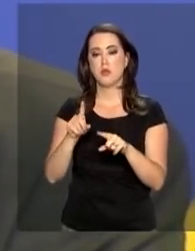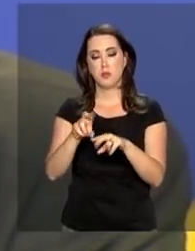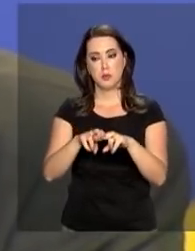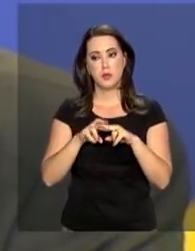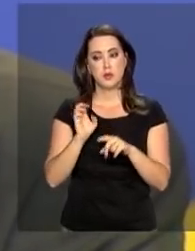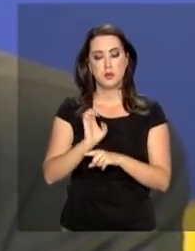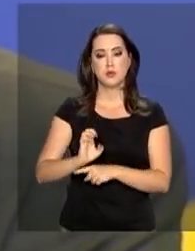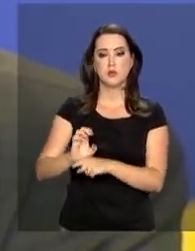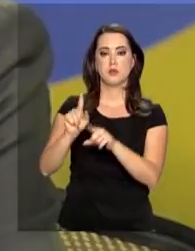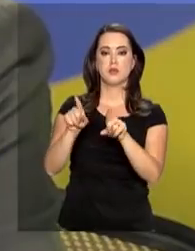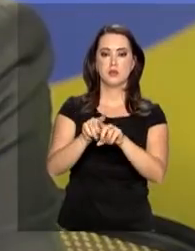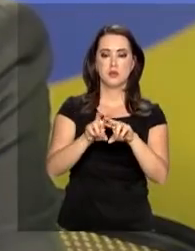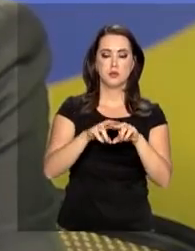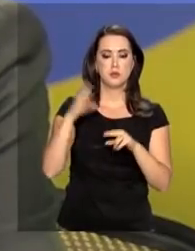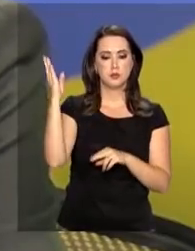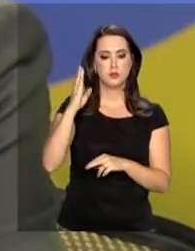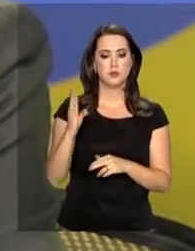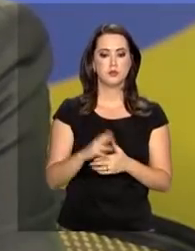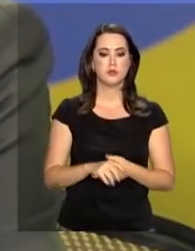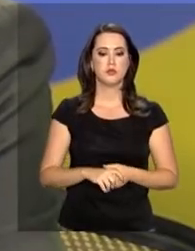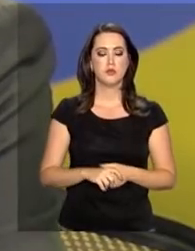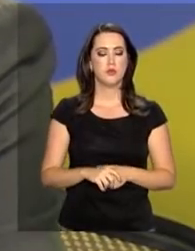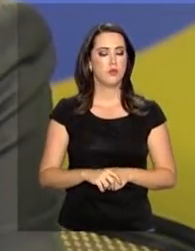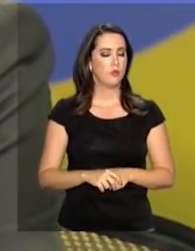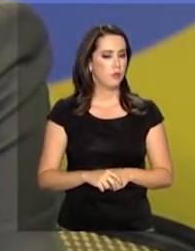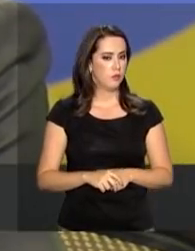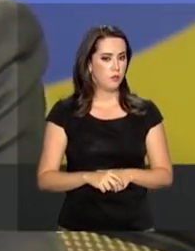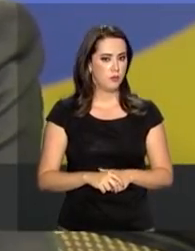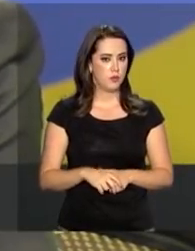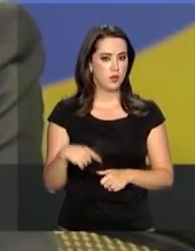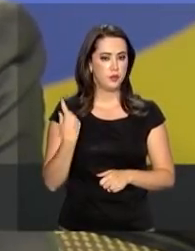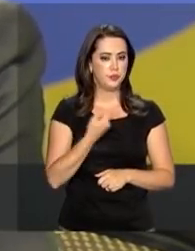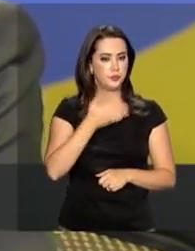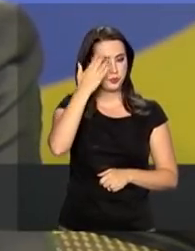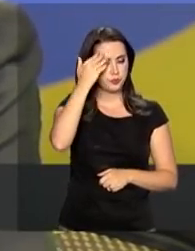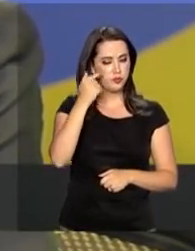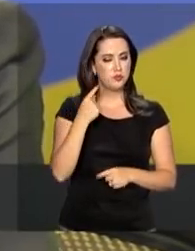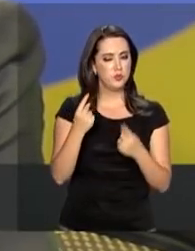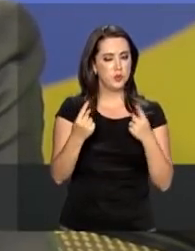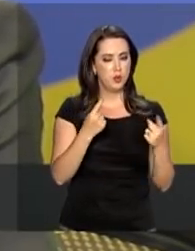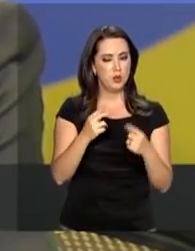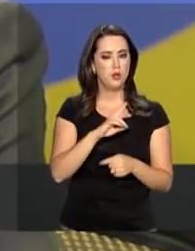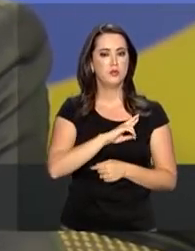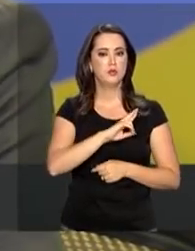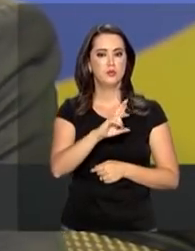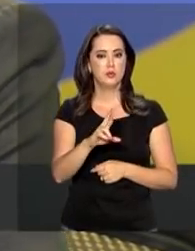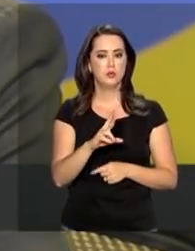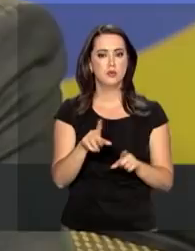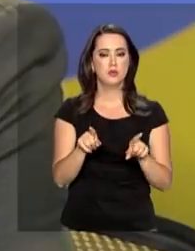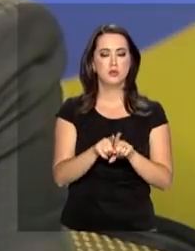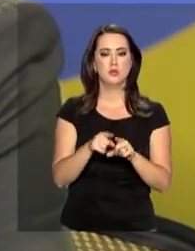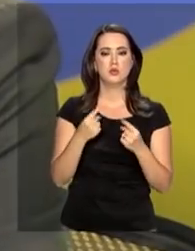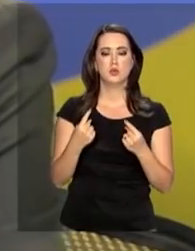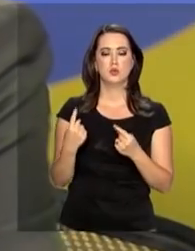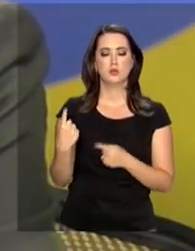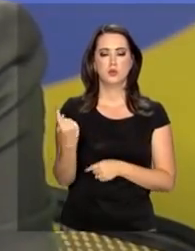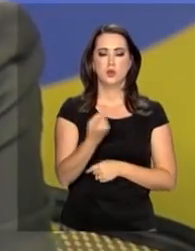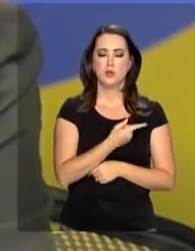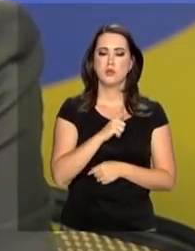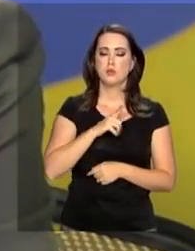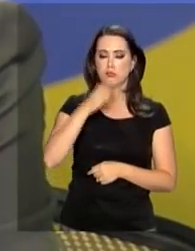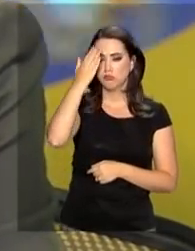estados e pelo Brasil. E todos nós sabemos do tamanho da responsabilidade que está nas costas de cada um de nós.